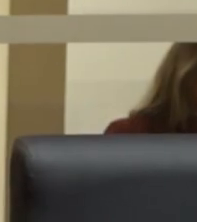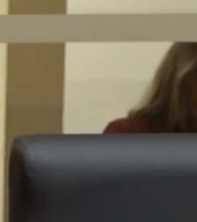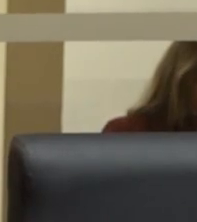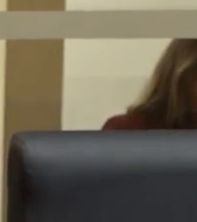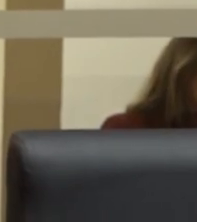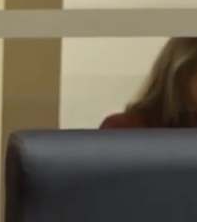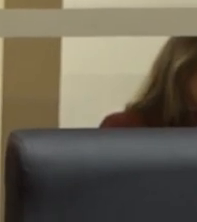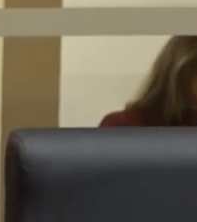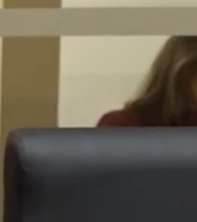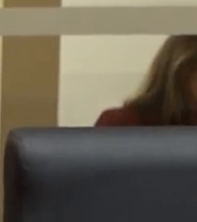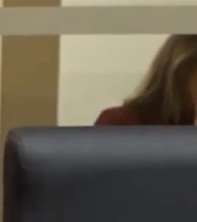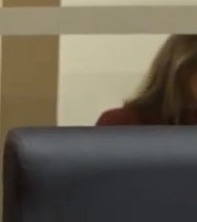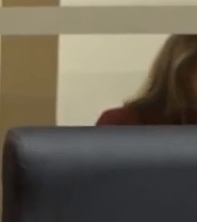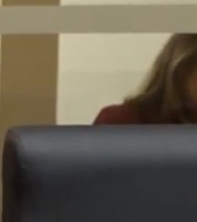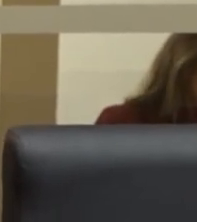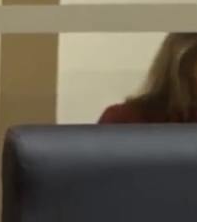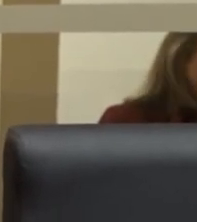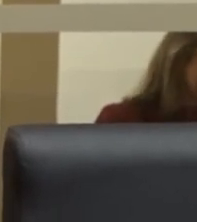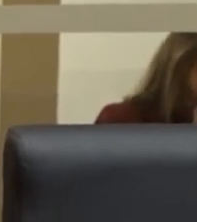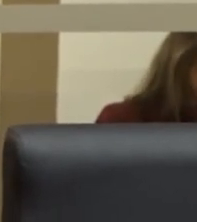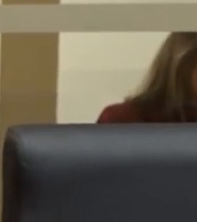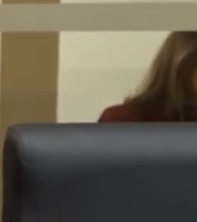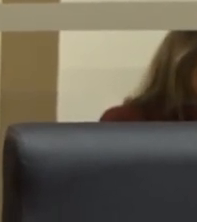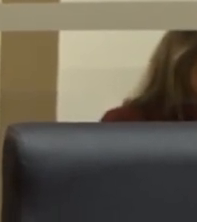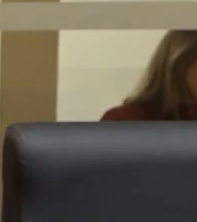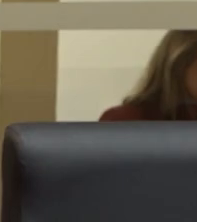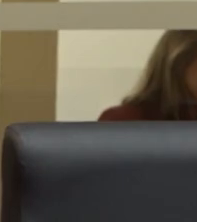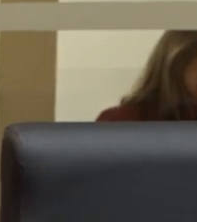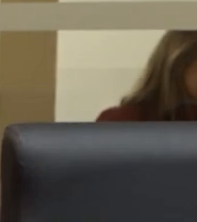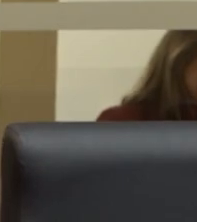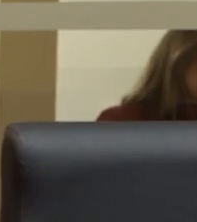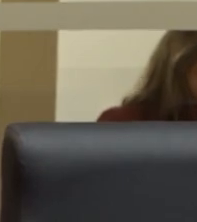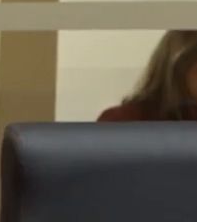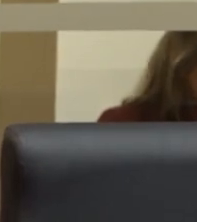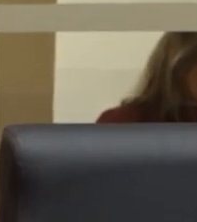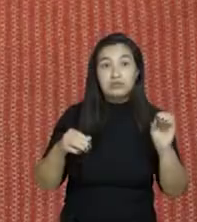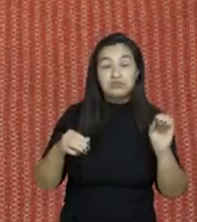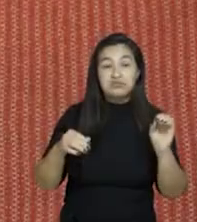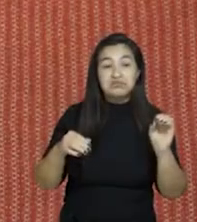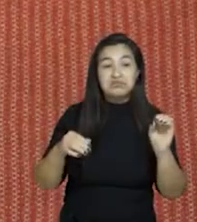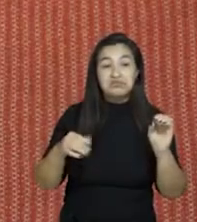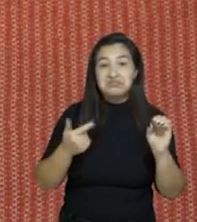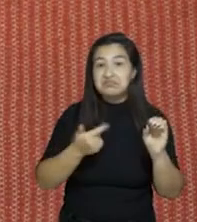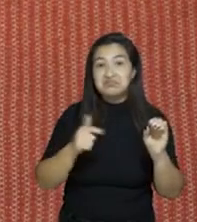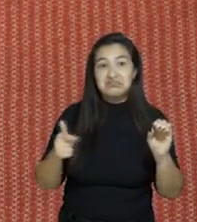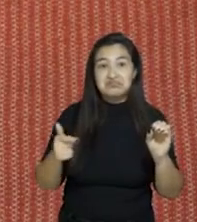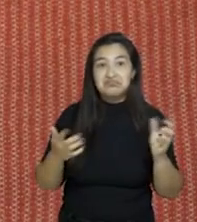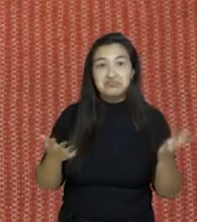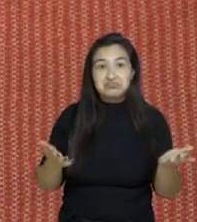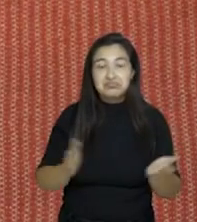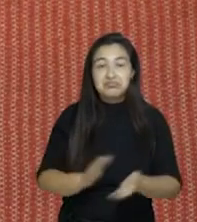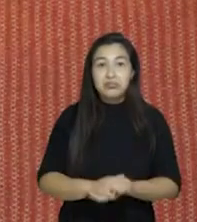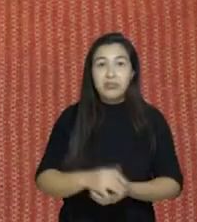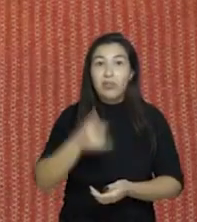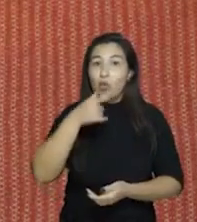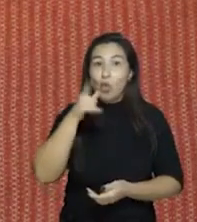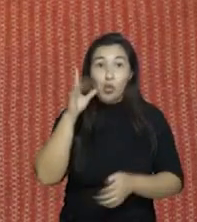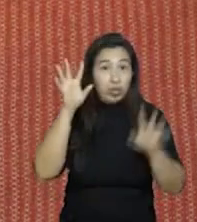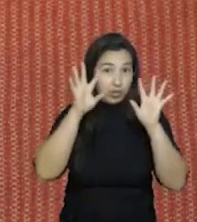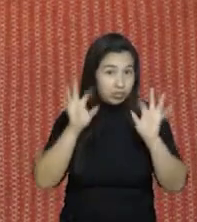o deputado para se pronunciar sobre o caso o que aconteceu ontem eu não sei